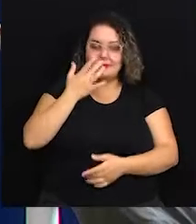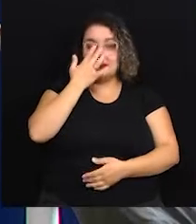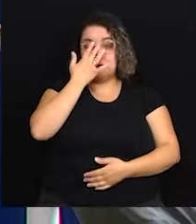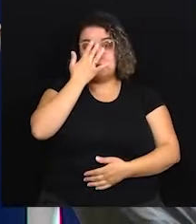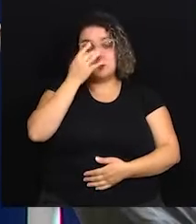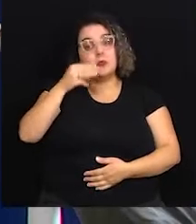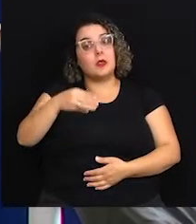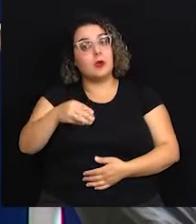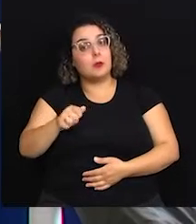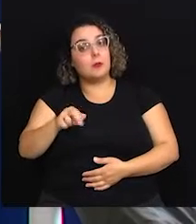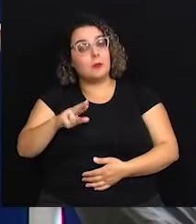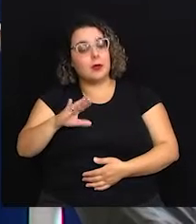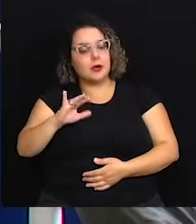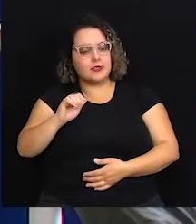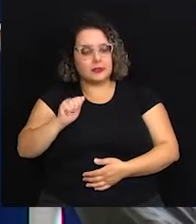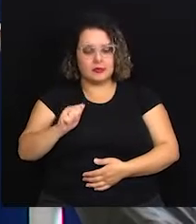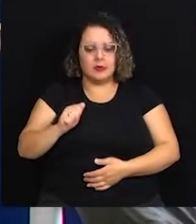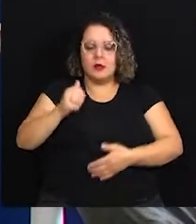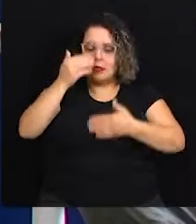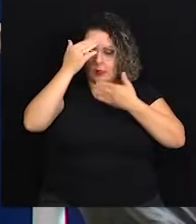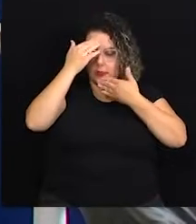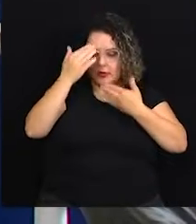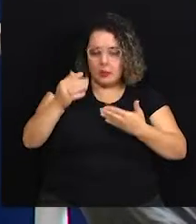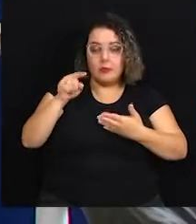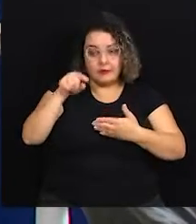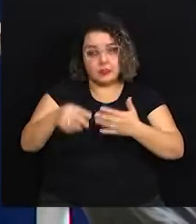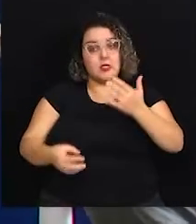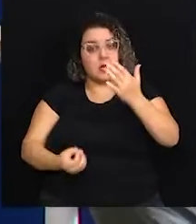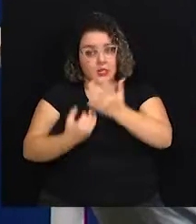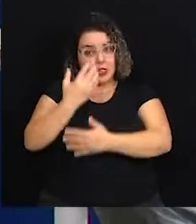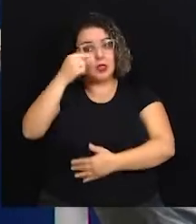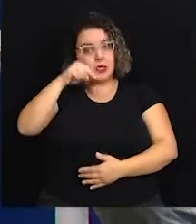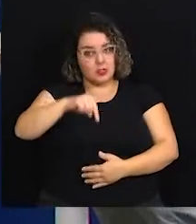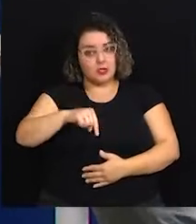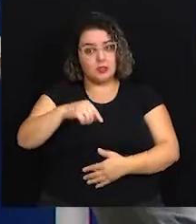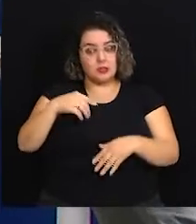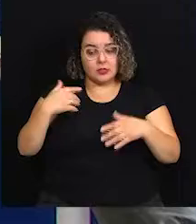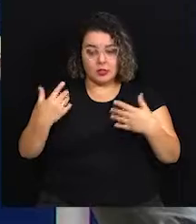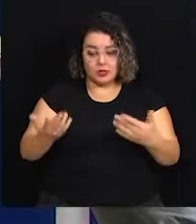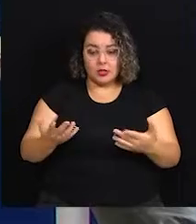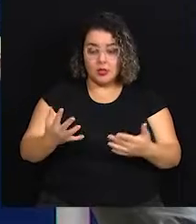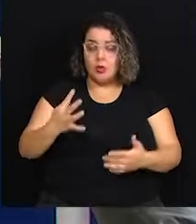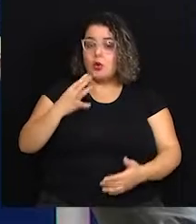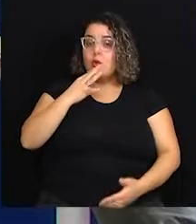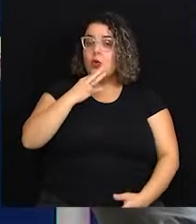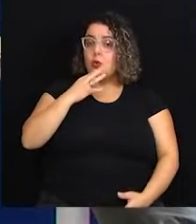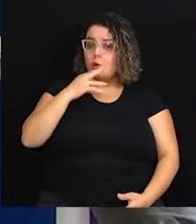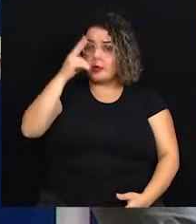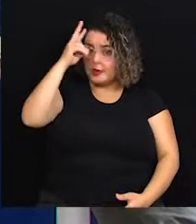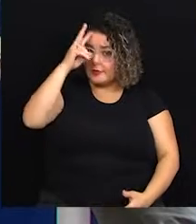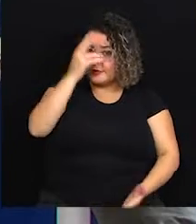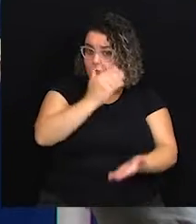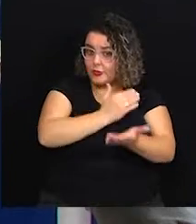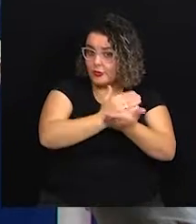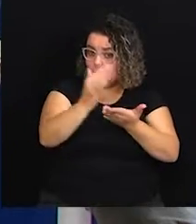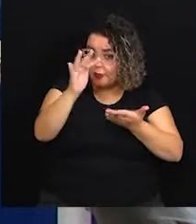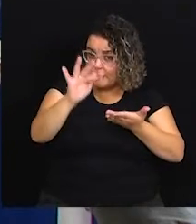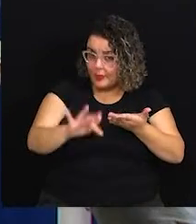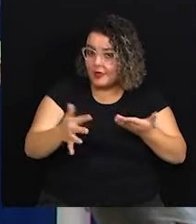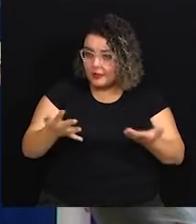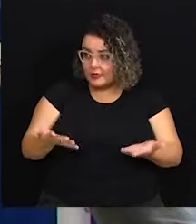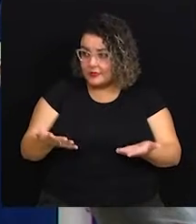Márcia, obrigada. E você é fundadora. Sim. Então você conhece a história do começo ao